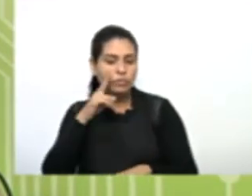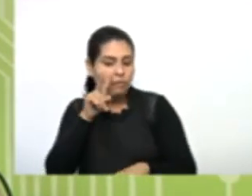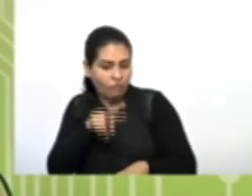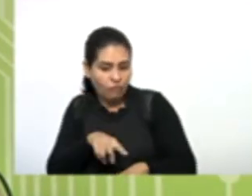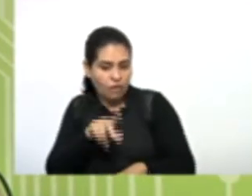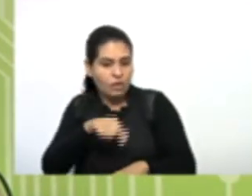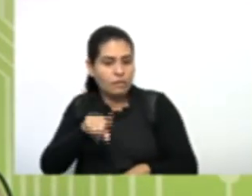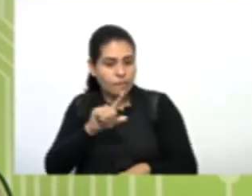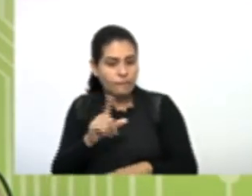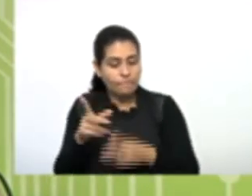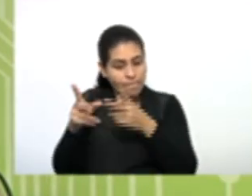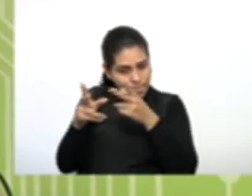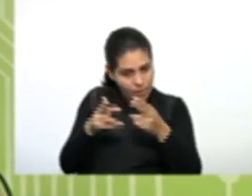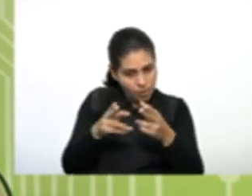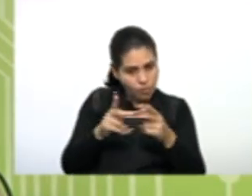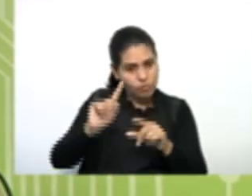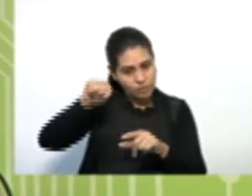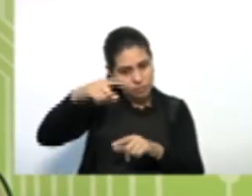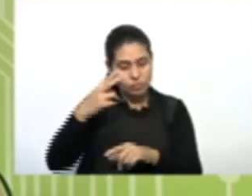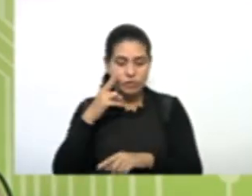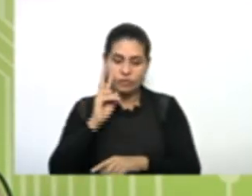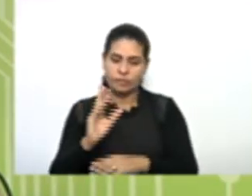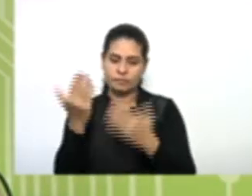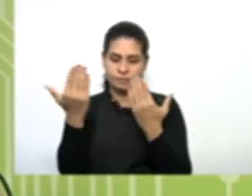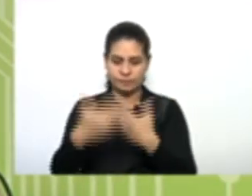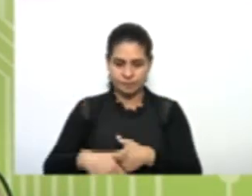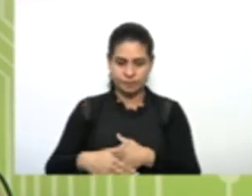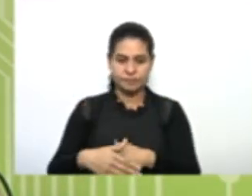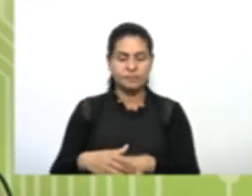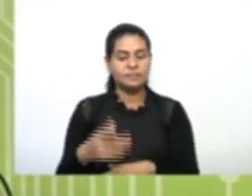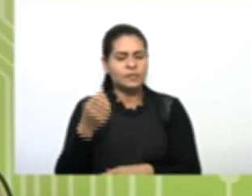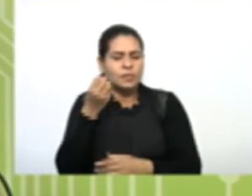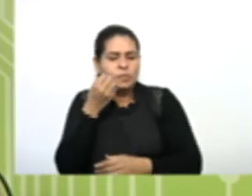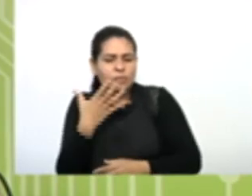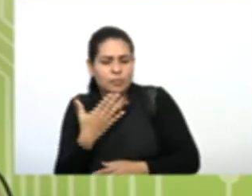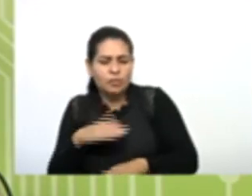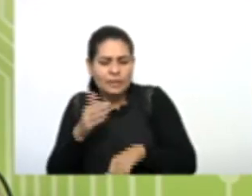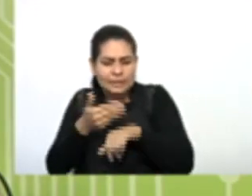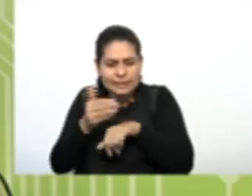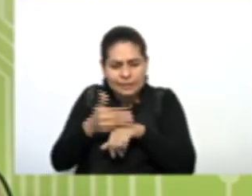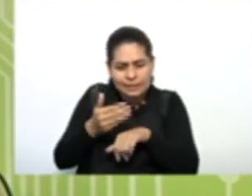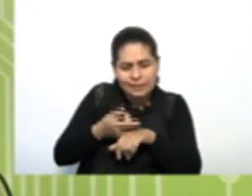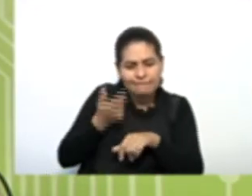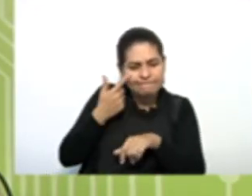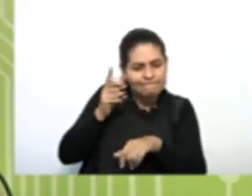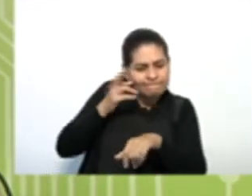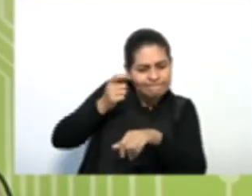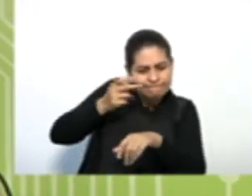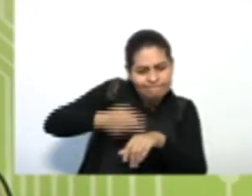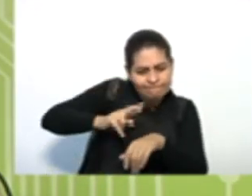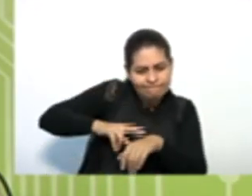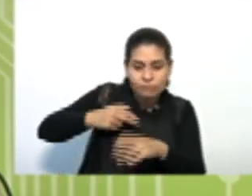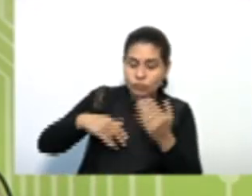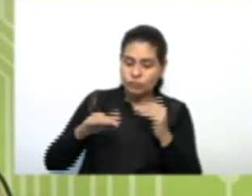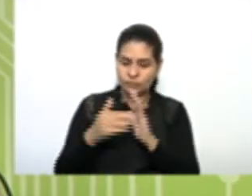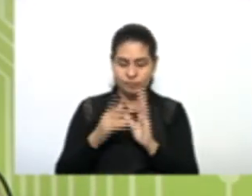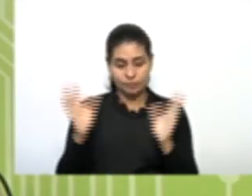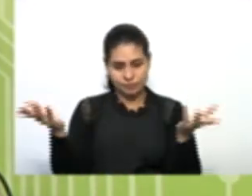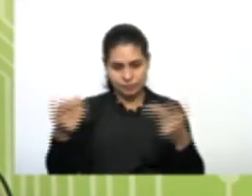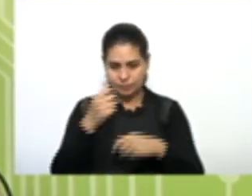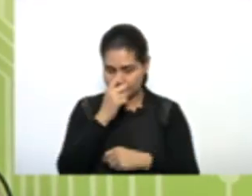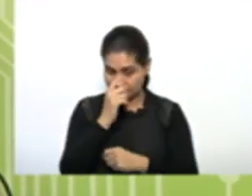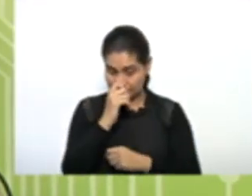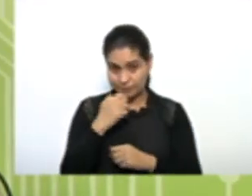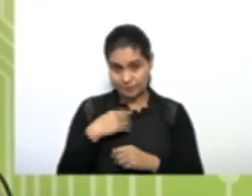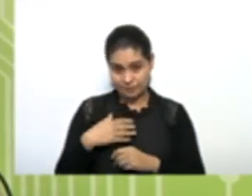vendo vão ser as mesmas questões que depois nós vamos ver nas provas, tá? Vale muito a gente começar a ensaiar, tentar responder a partir de agora. E aí,